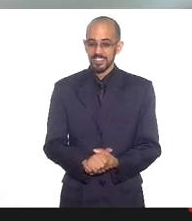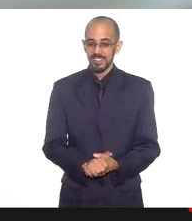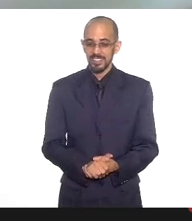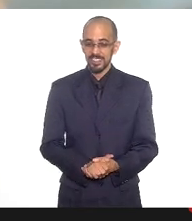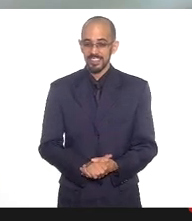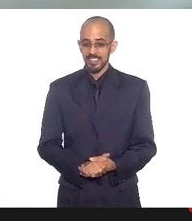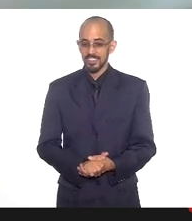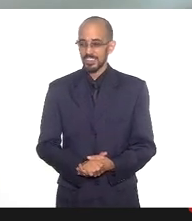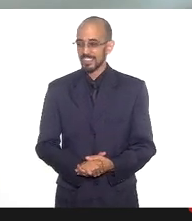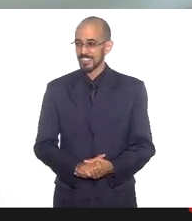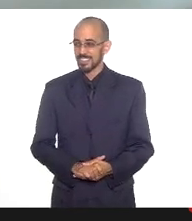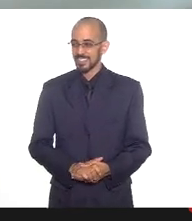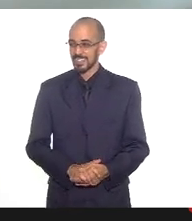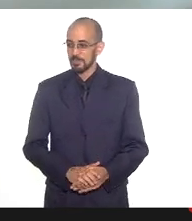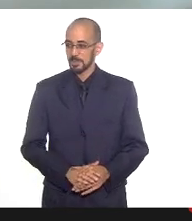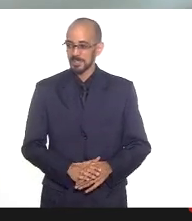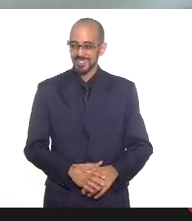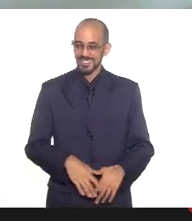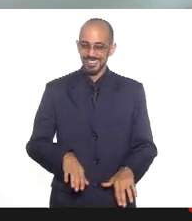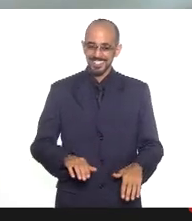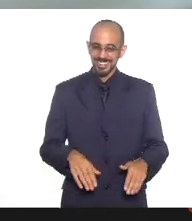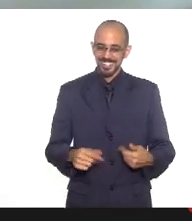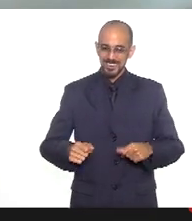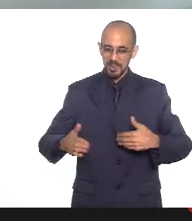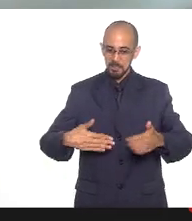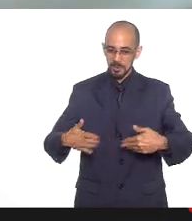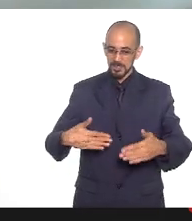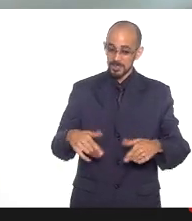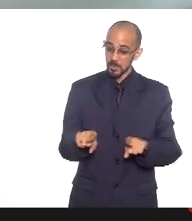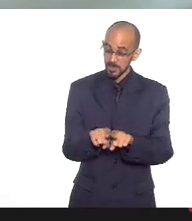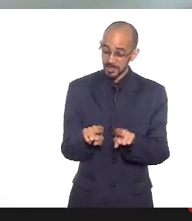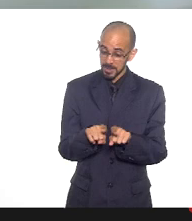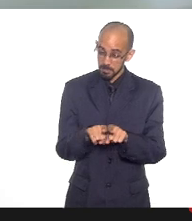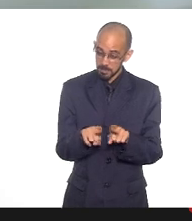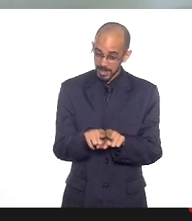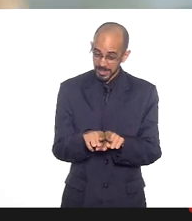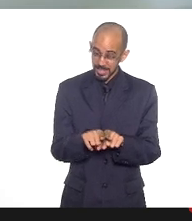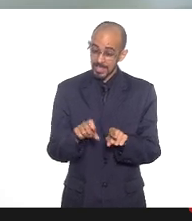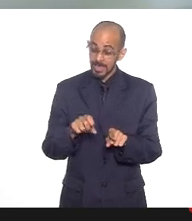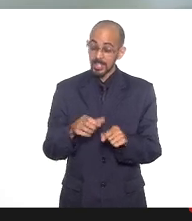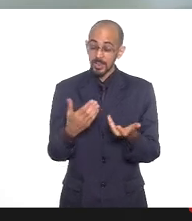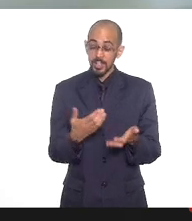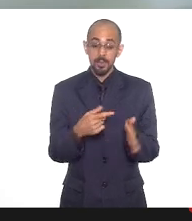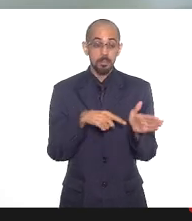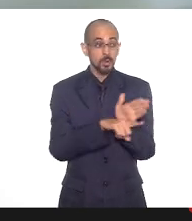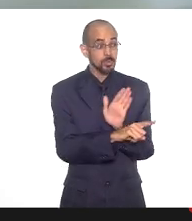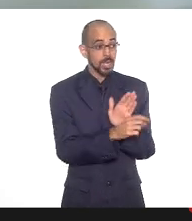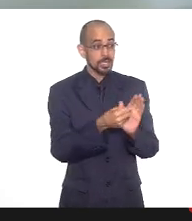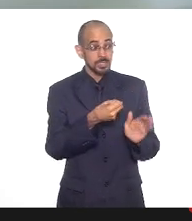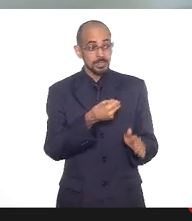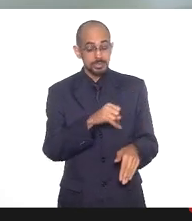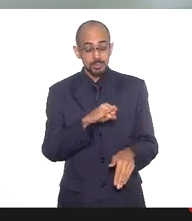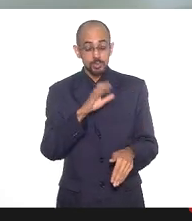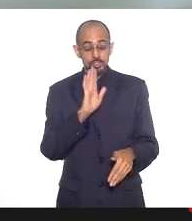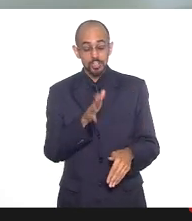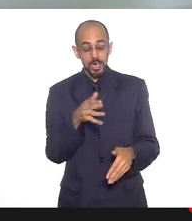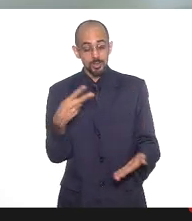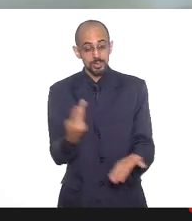produção também. Né? Então, mas ficou uma pergunta, se isso já ocorreu em algum